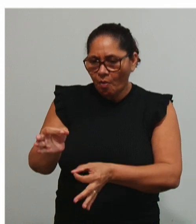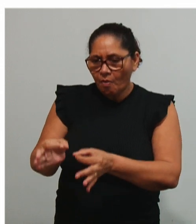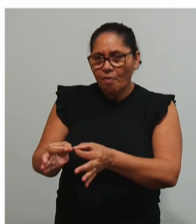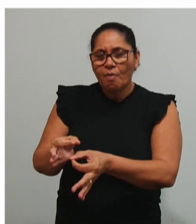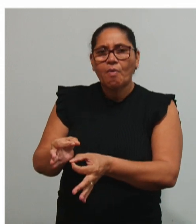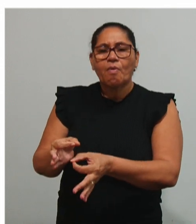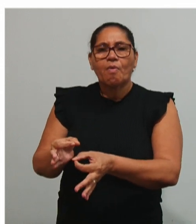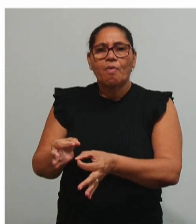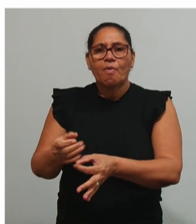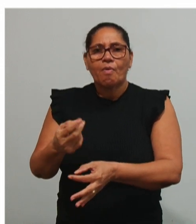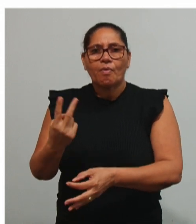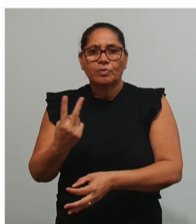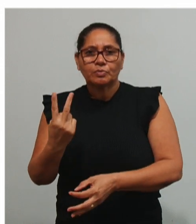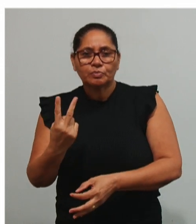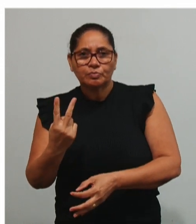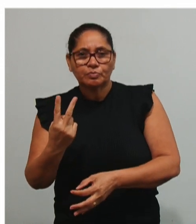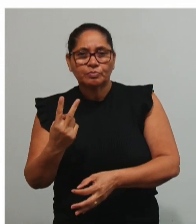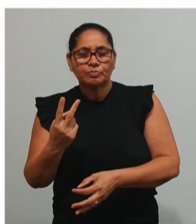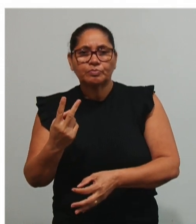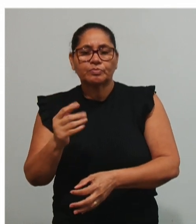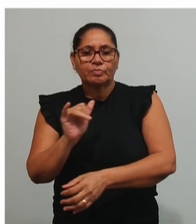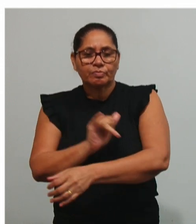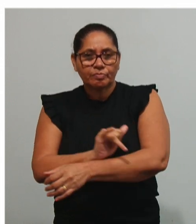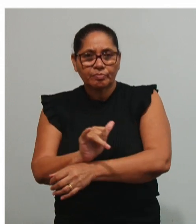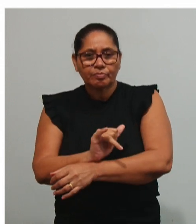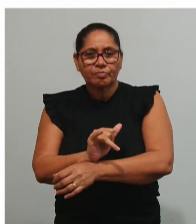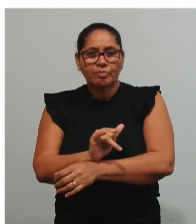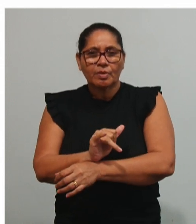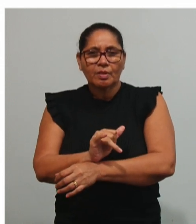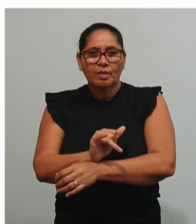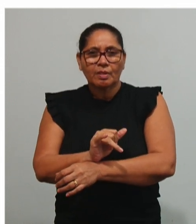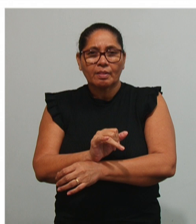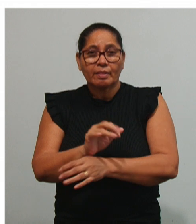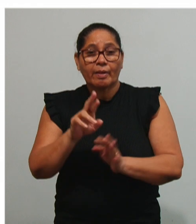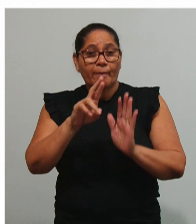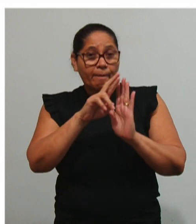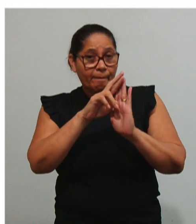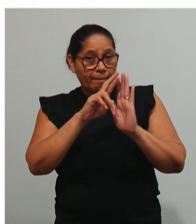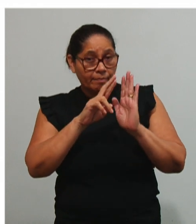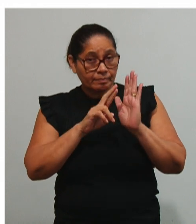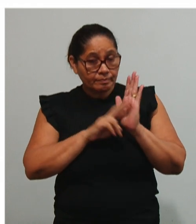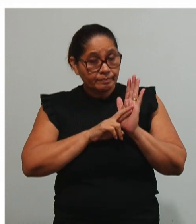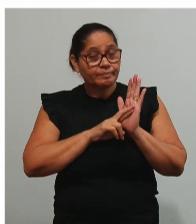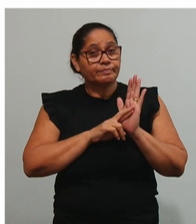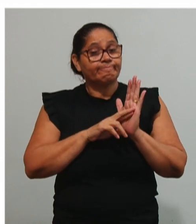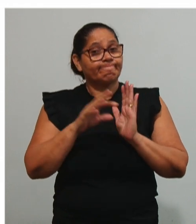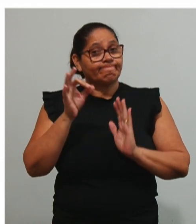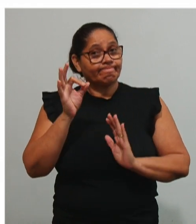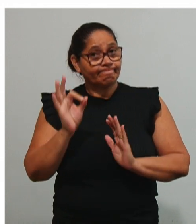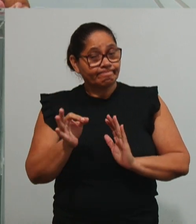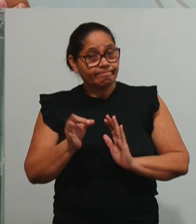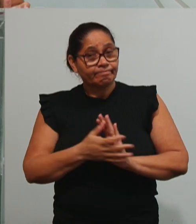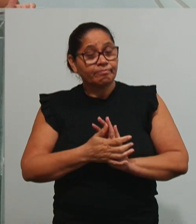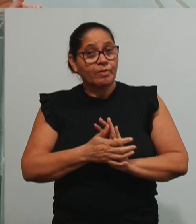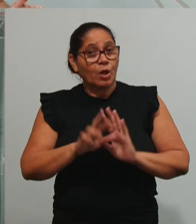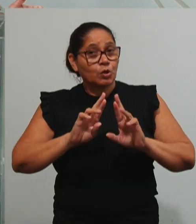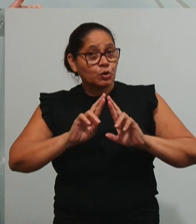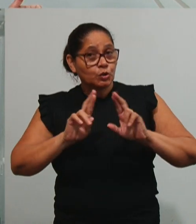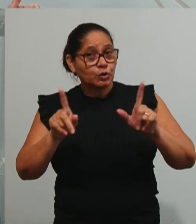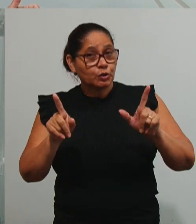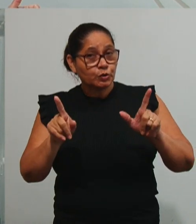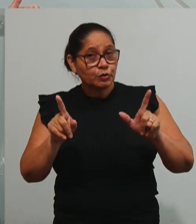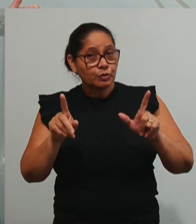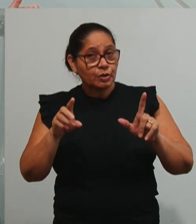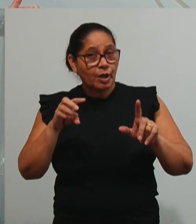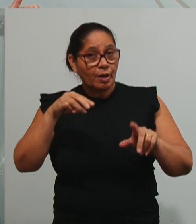e segundo, estratégia também é um padrão, certo? E aí, diferentemente do que o autor